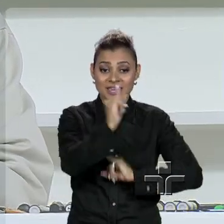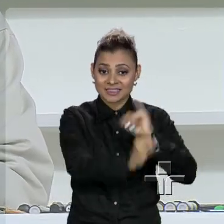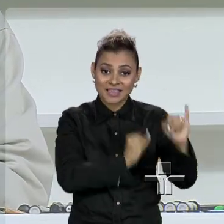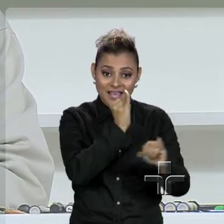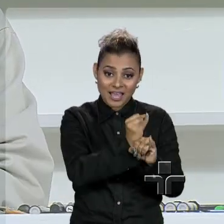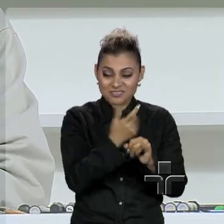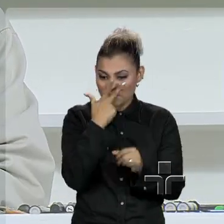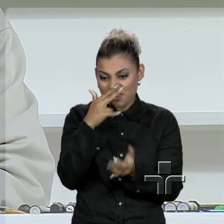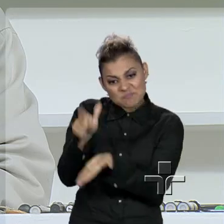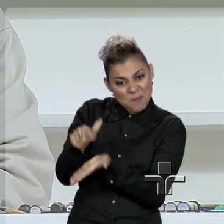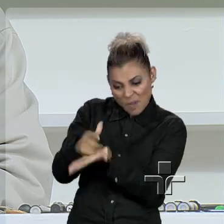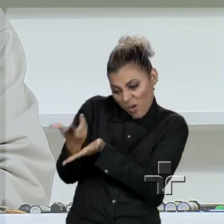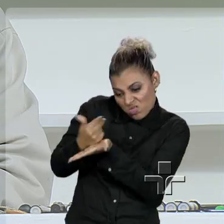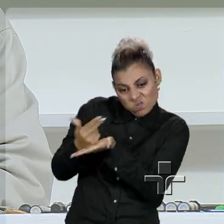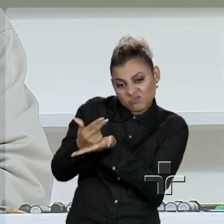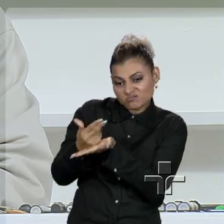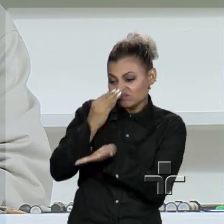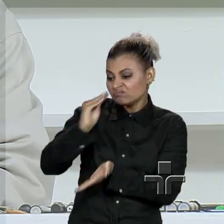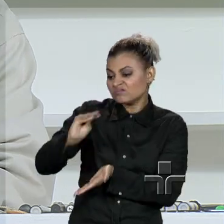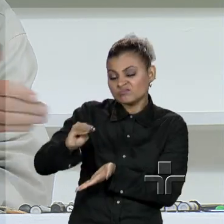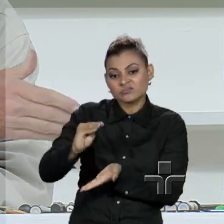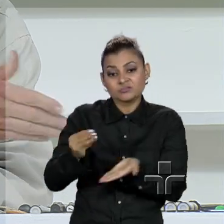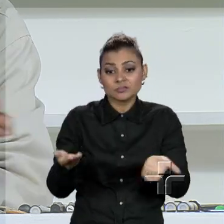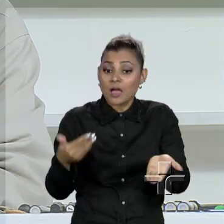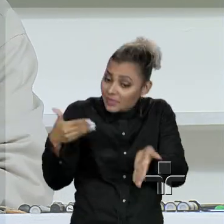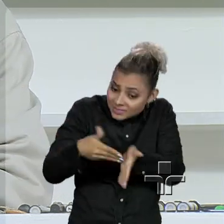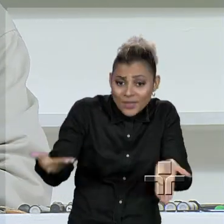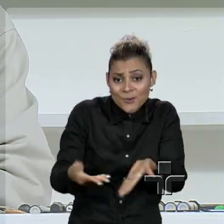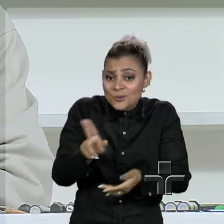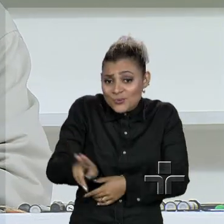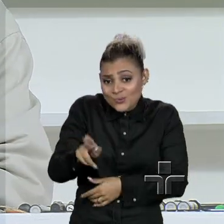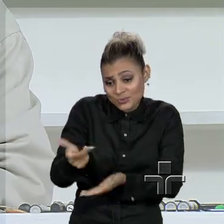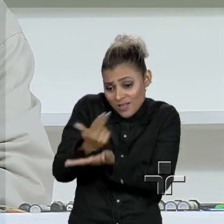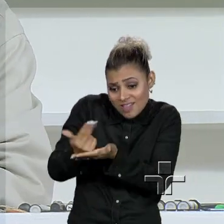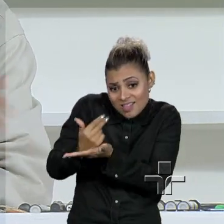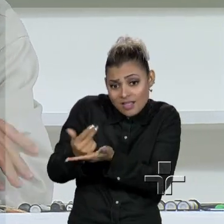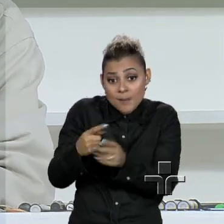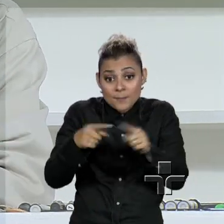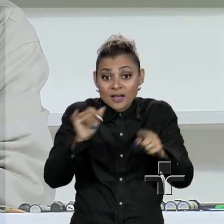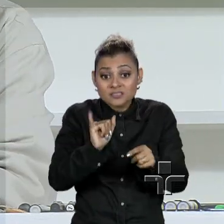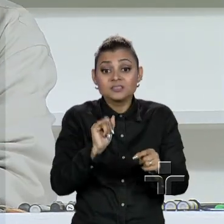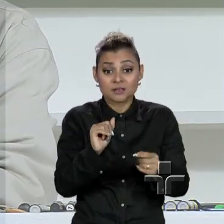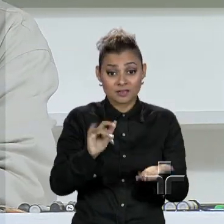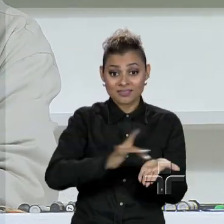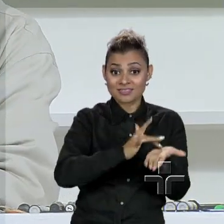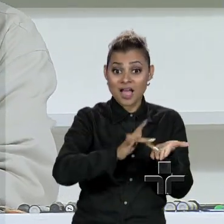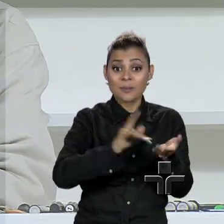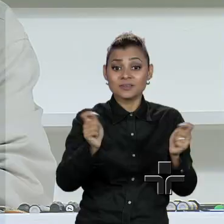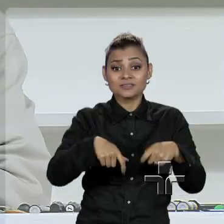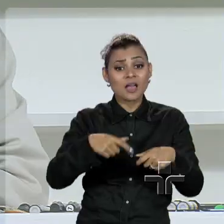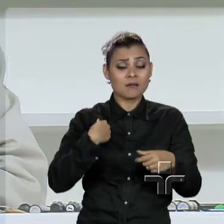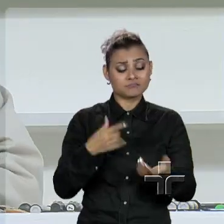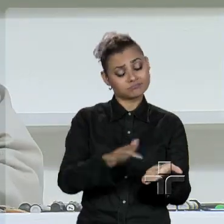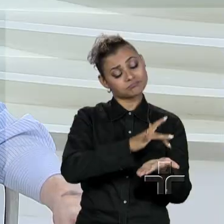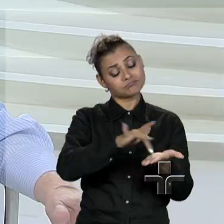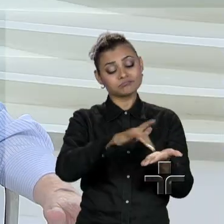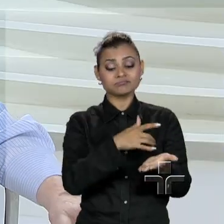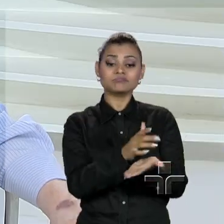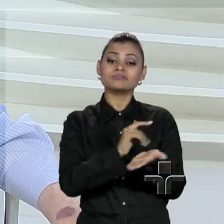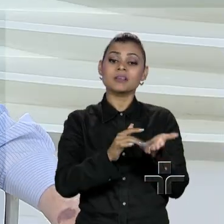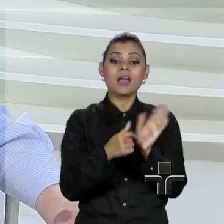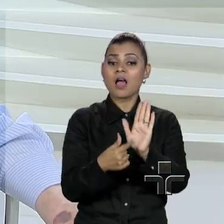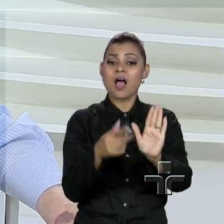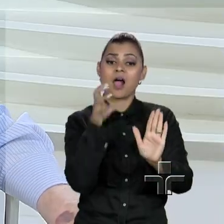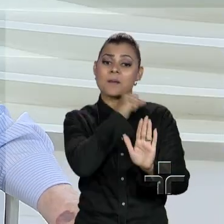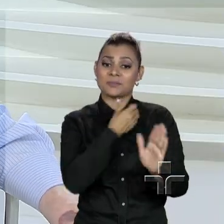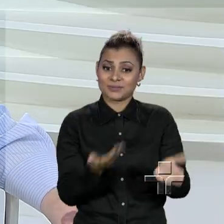né? Então, papel e tinta, por exemplo, eu uso até hoje. Mas hoje, se tivesse um tablet, não precisava nada disso, nem câmera lá em cima. Deixa eu te contar uma